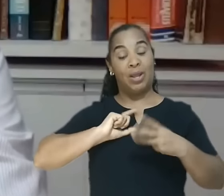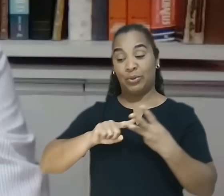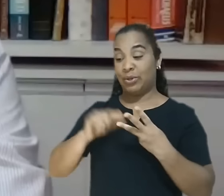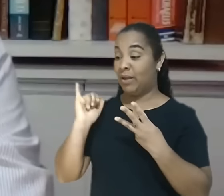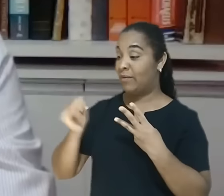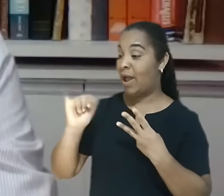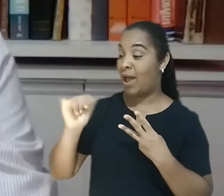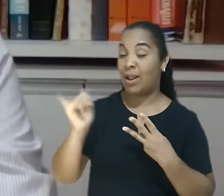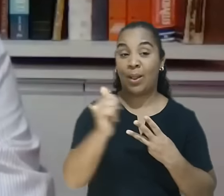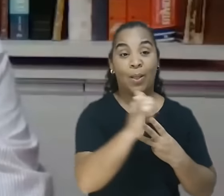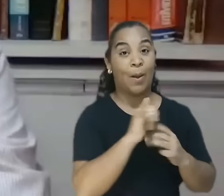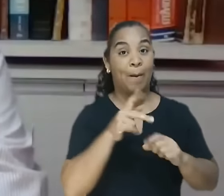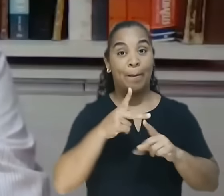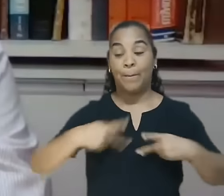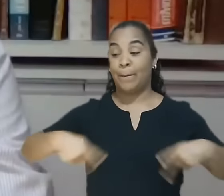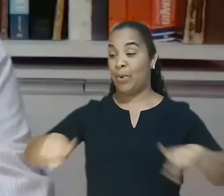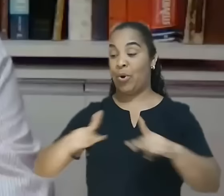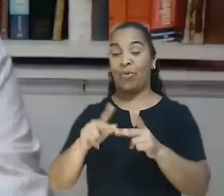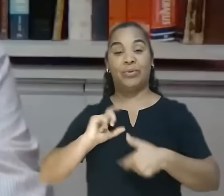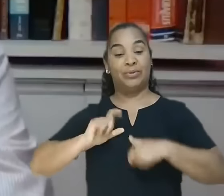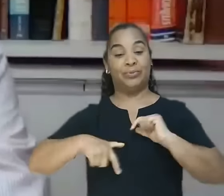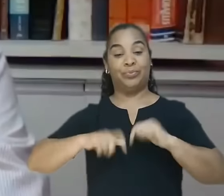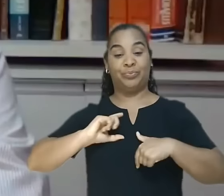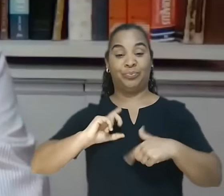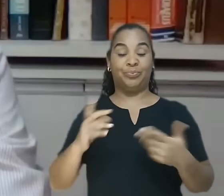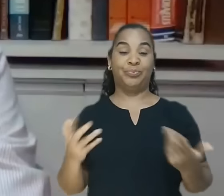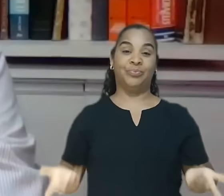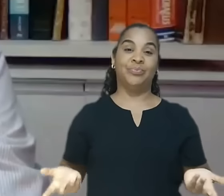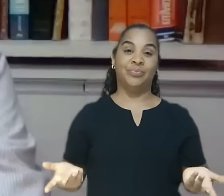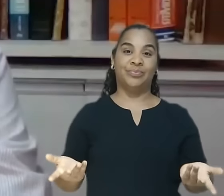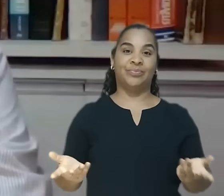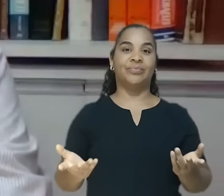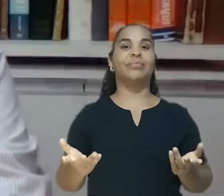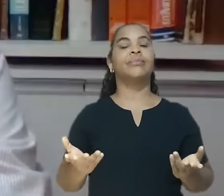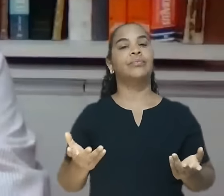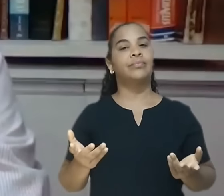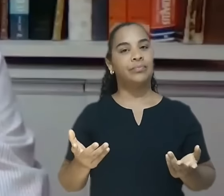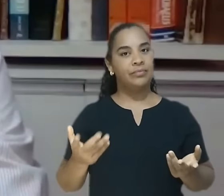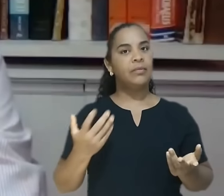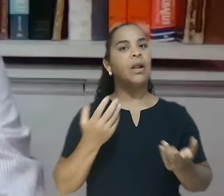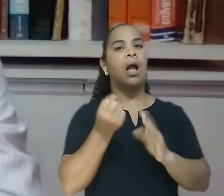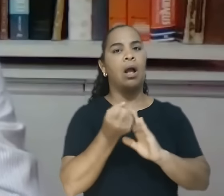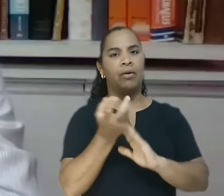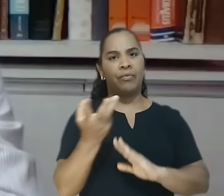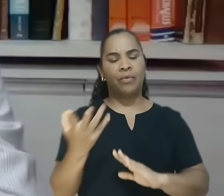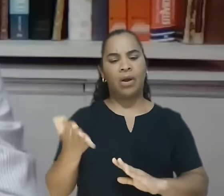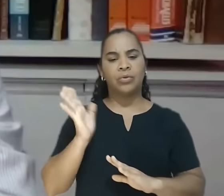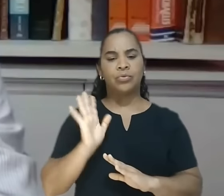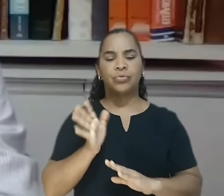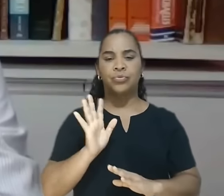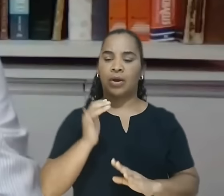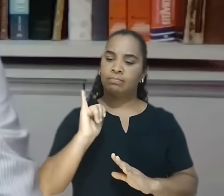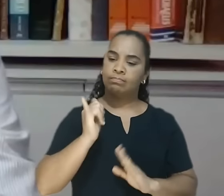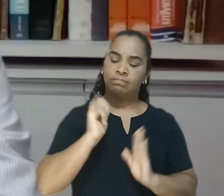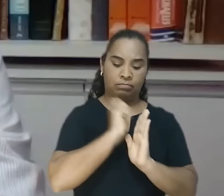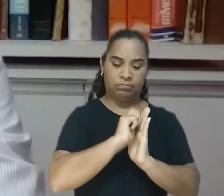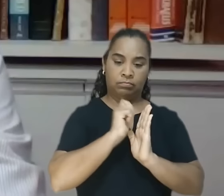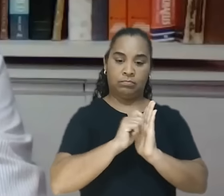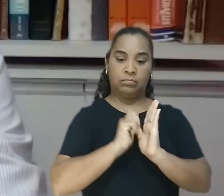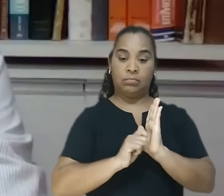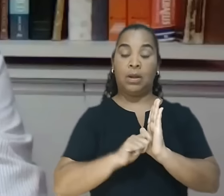Irineu E outros Ele escreveu Primeiro Esse seu evangelho Em hebraico Mateus Foi aquele Que mais